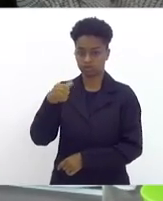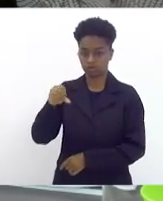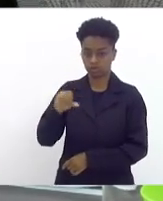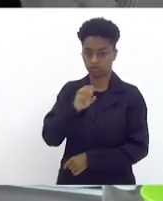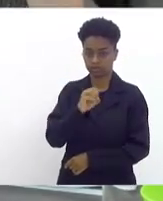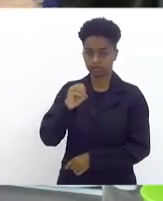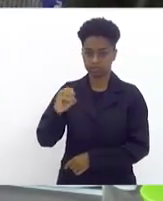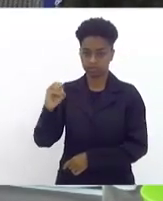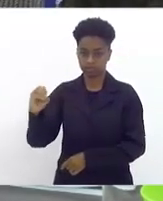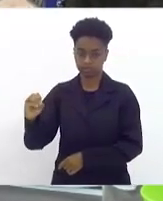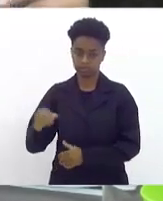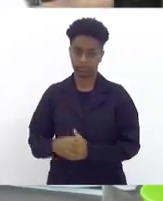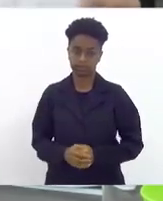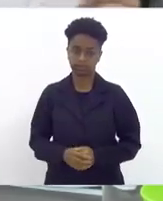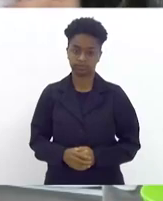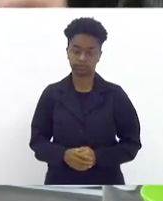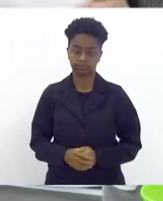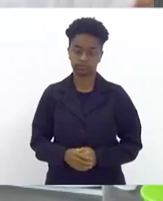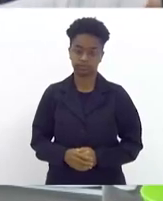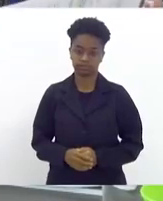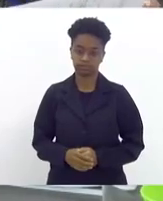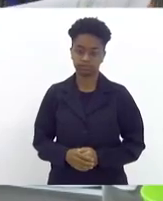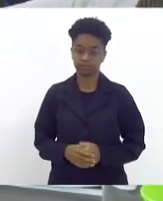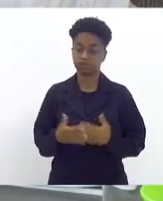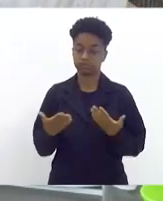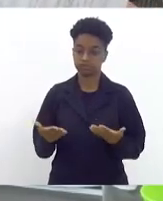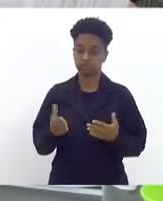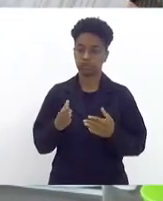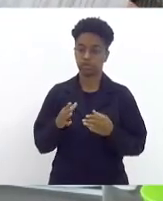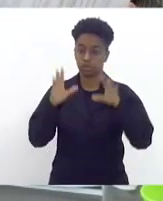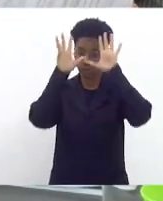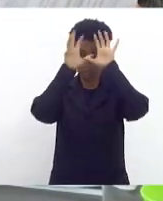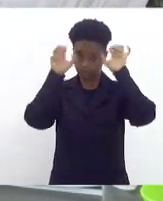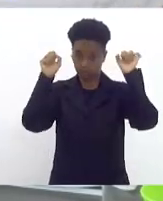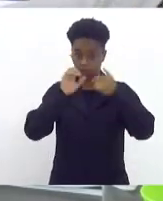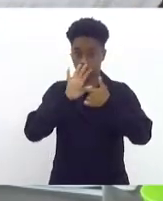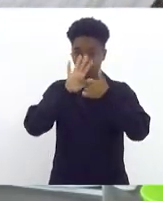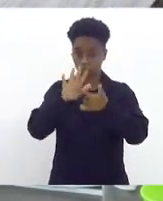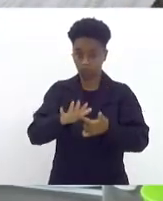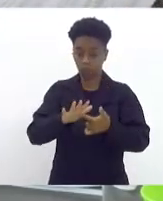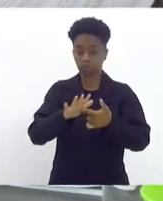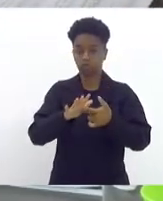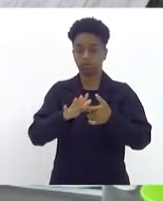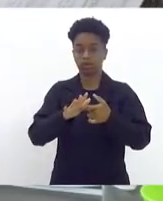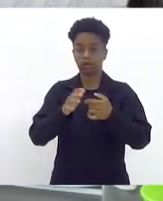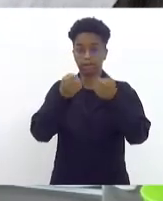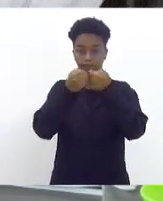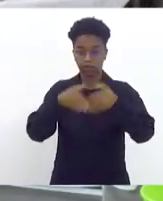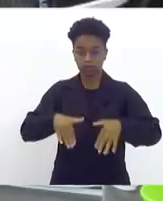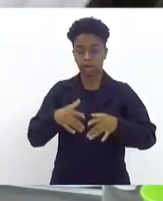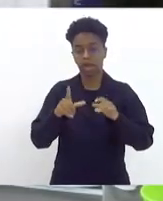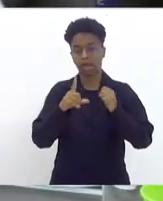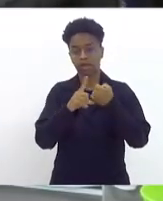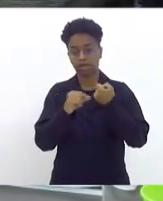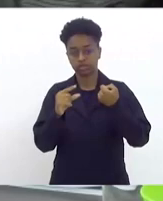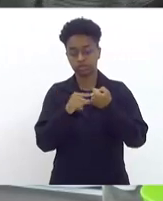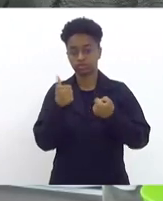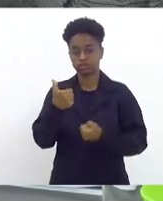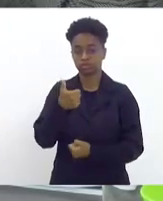0000 em que assentou o tribunal violação aos artigos 112 parágrafo